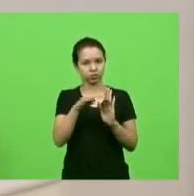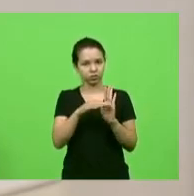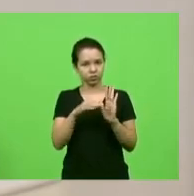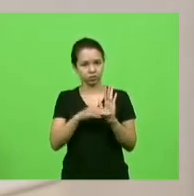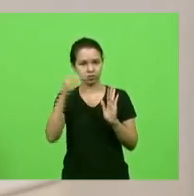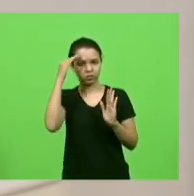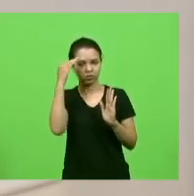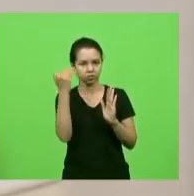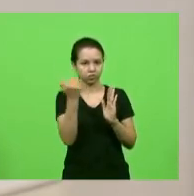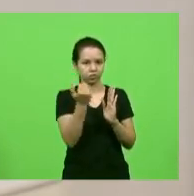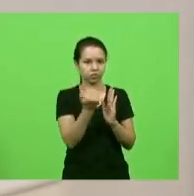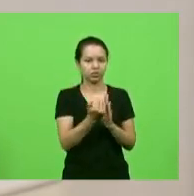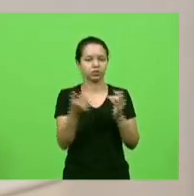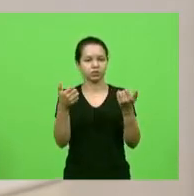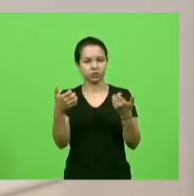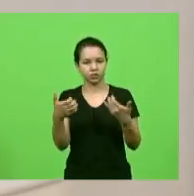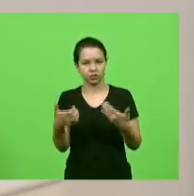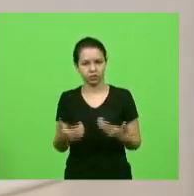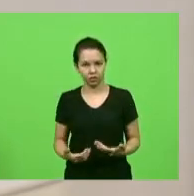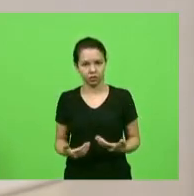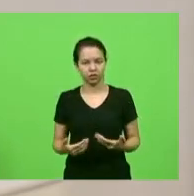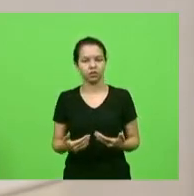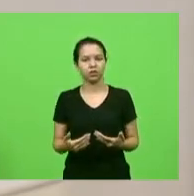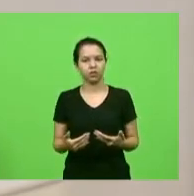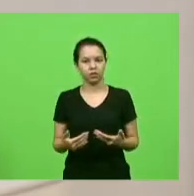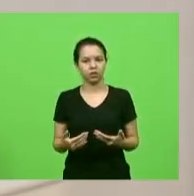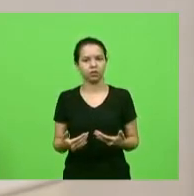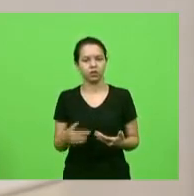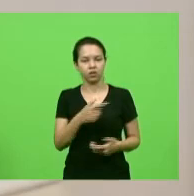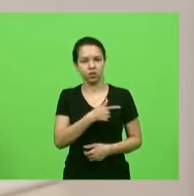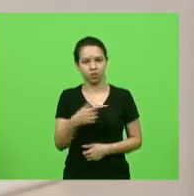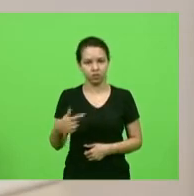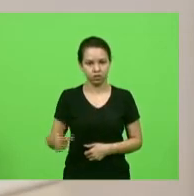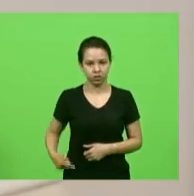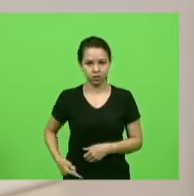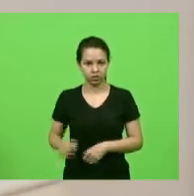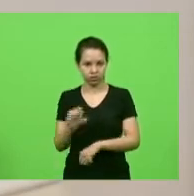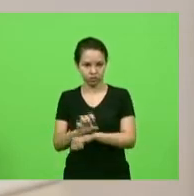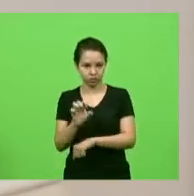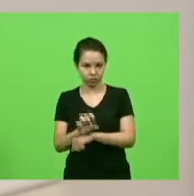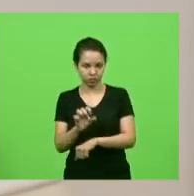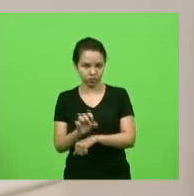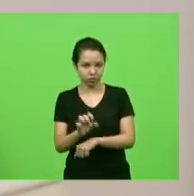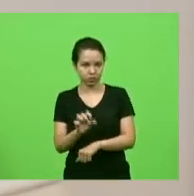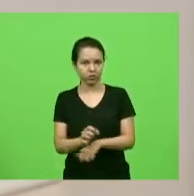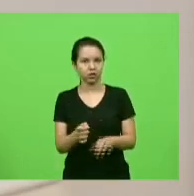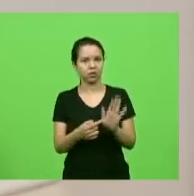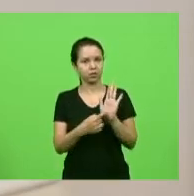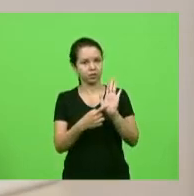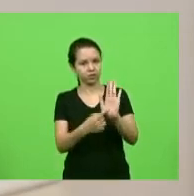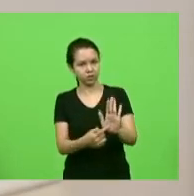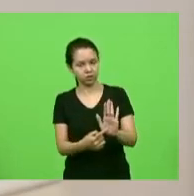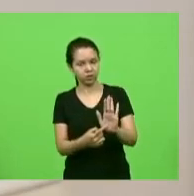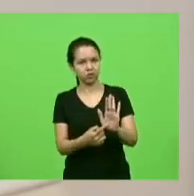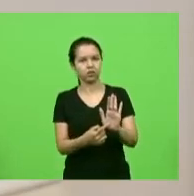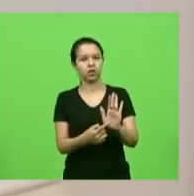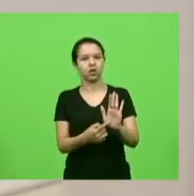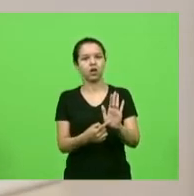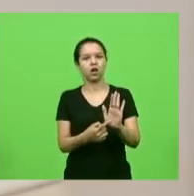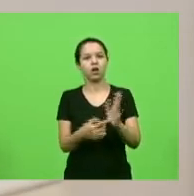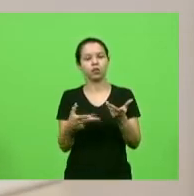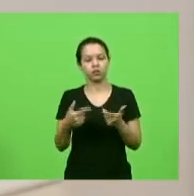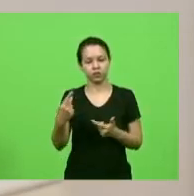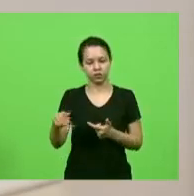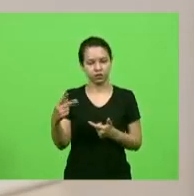fatos e circunstâncias imputadas ao excelentíssimo senhor governador do estado, apresentou a qualificação do representado,